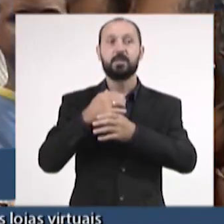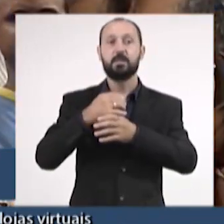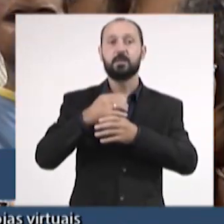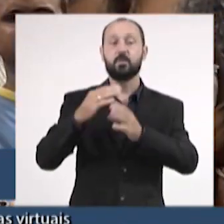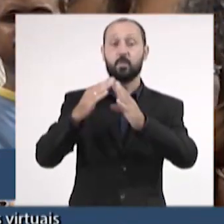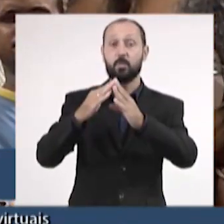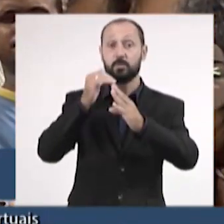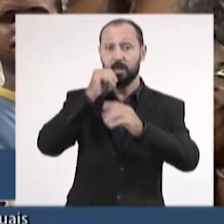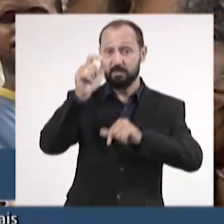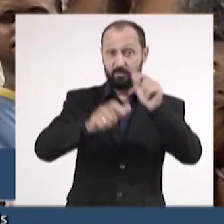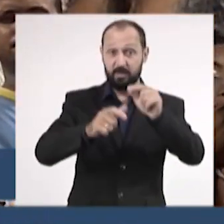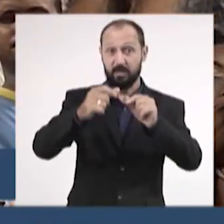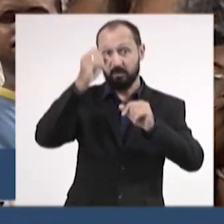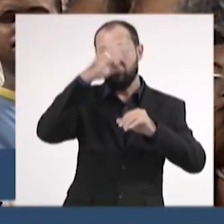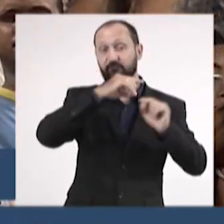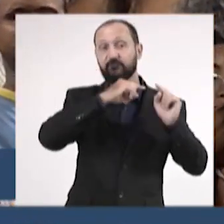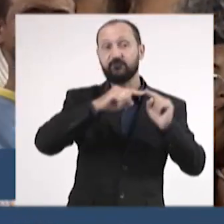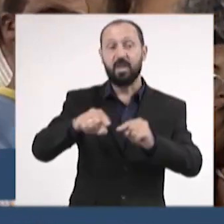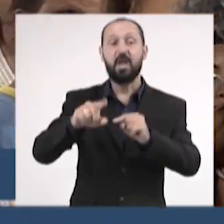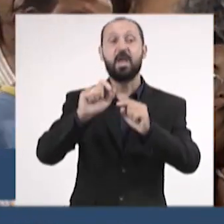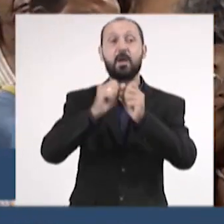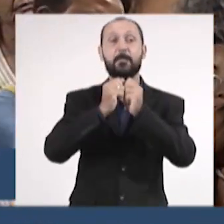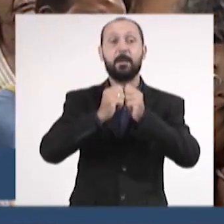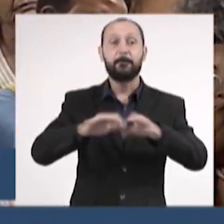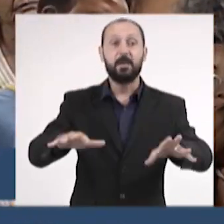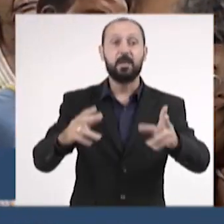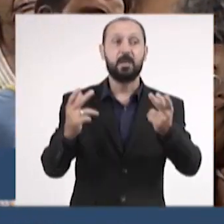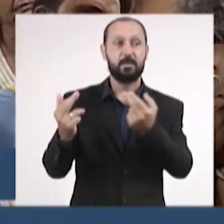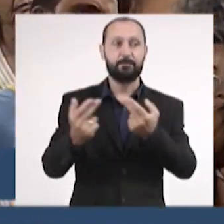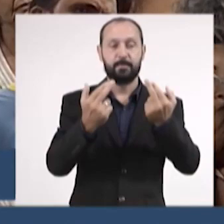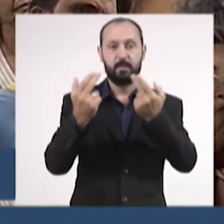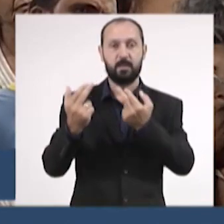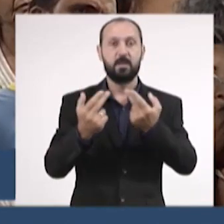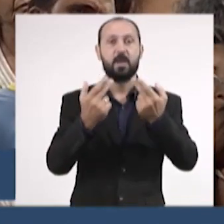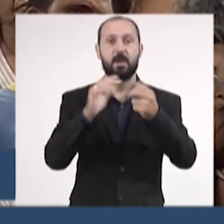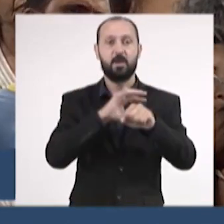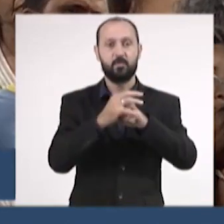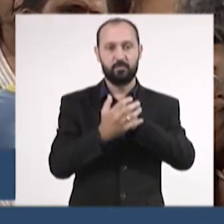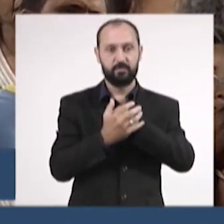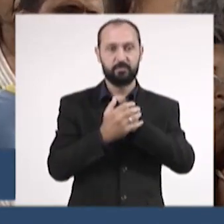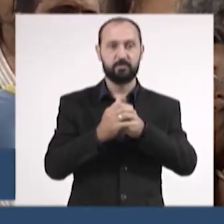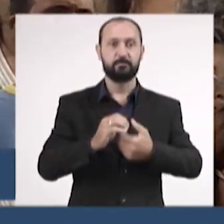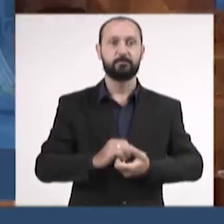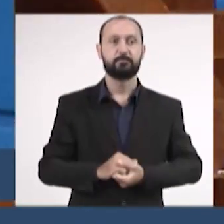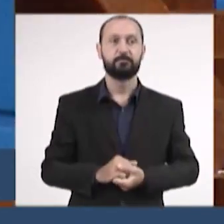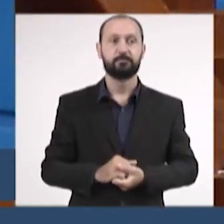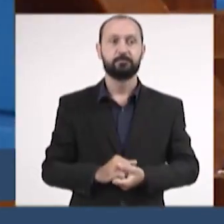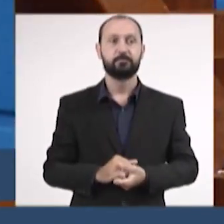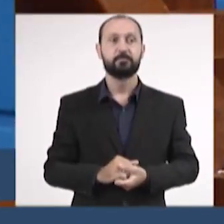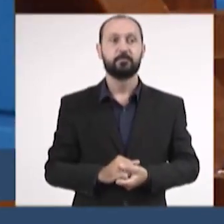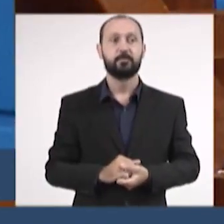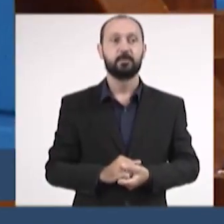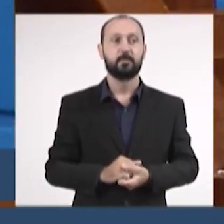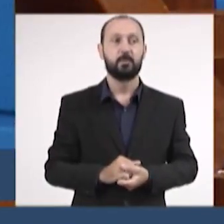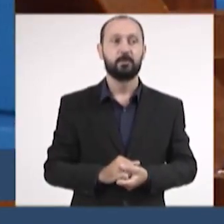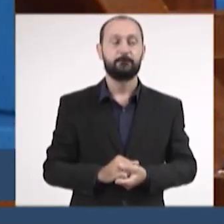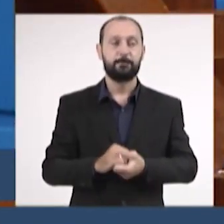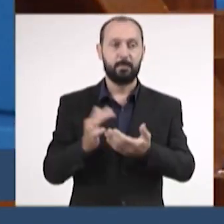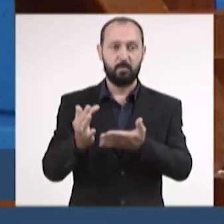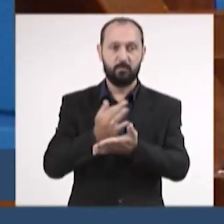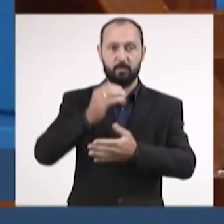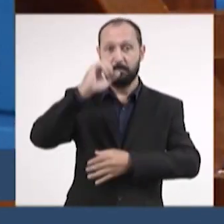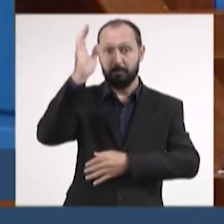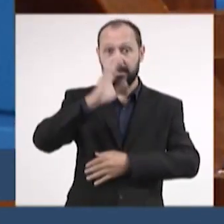contra as mulheres hoje é uma epidemia e uma pandemia tanto quanto a Covid-19. O Fórum